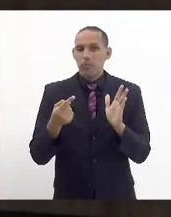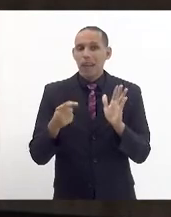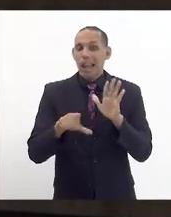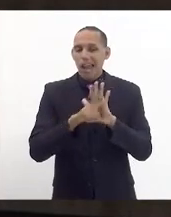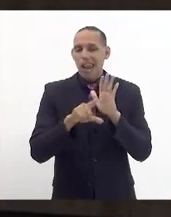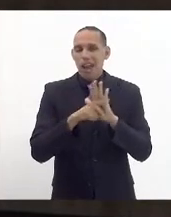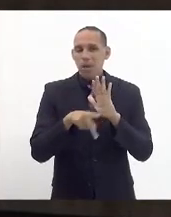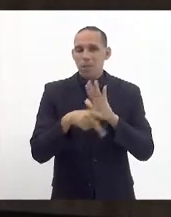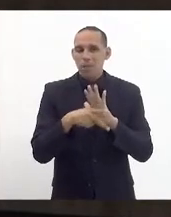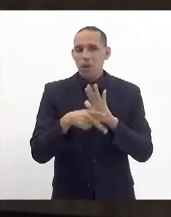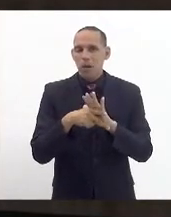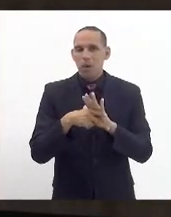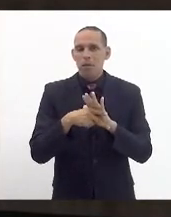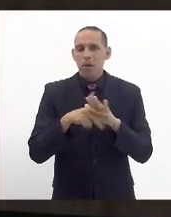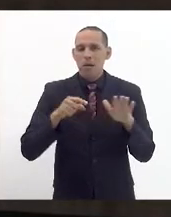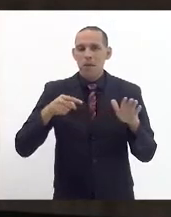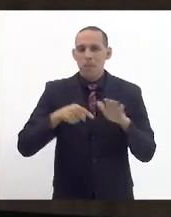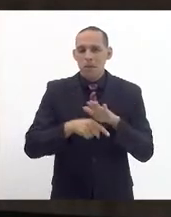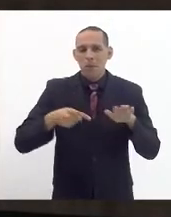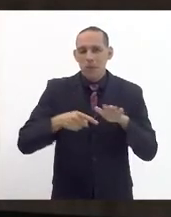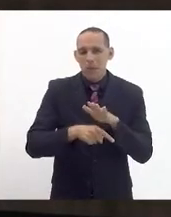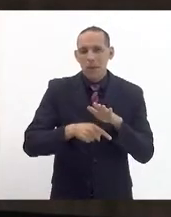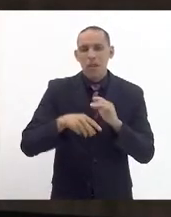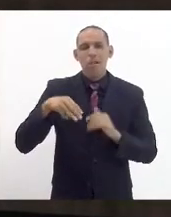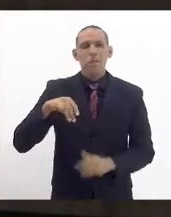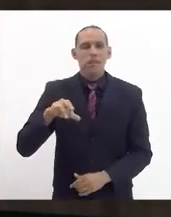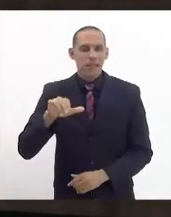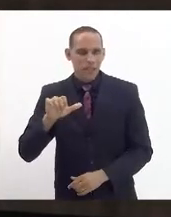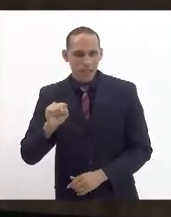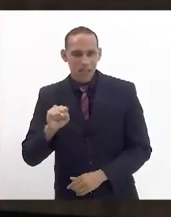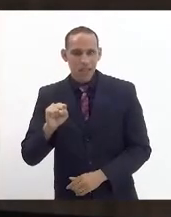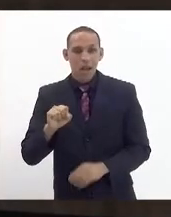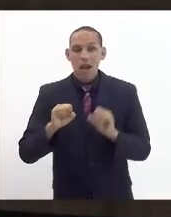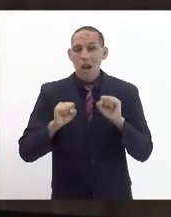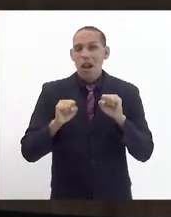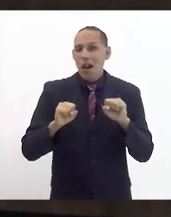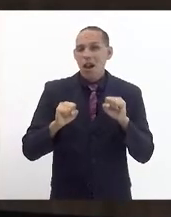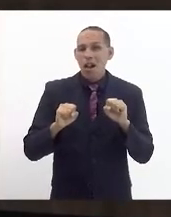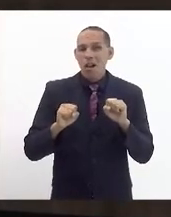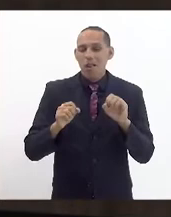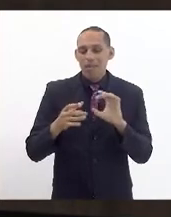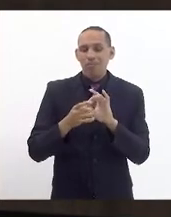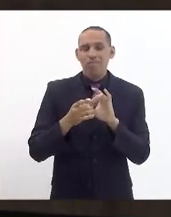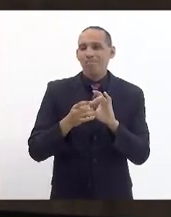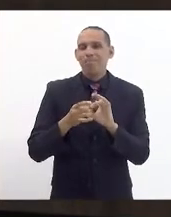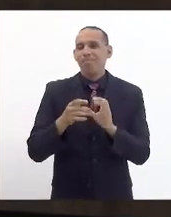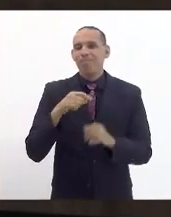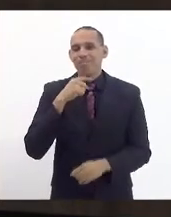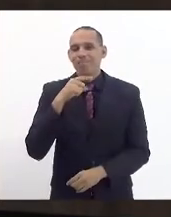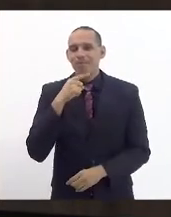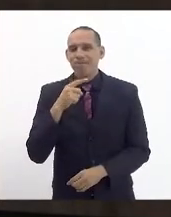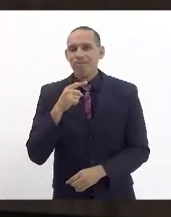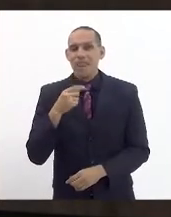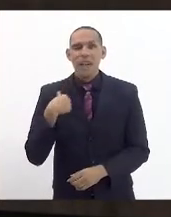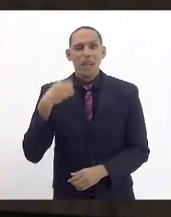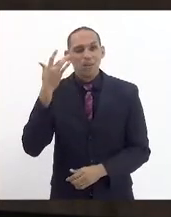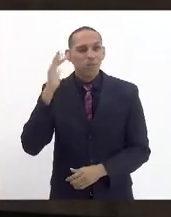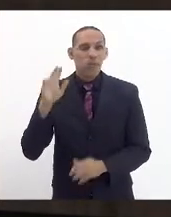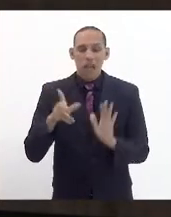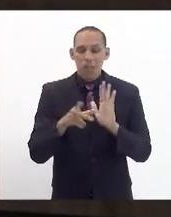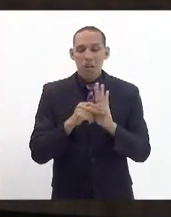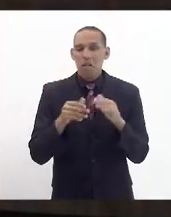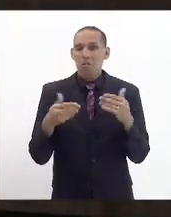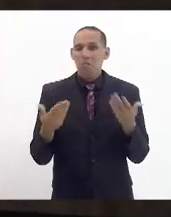a específica, poderia não estar confasada. Eu não sei quais foram as emendas